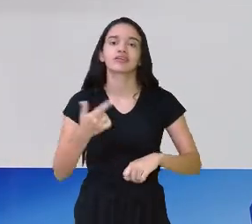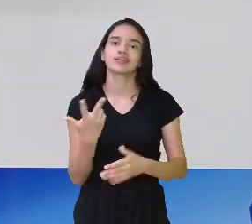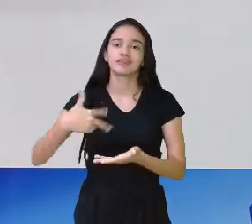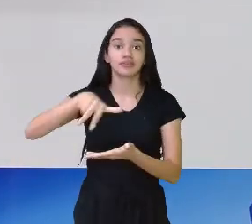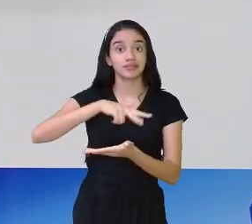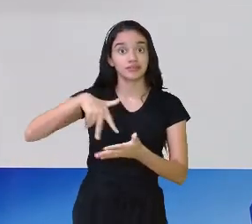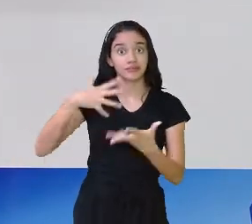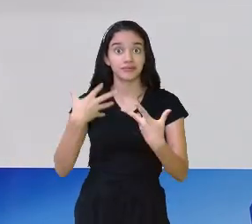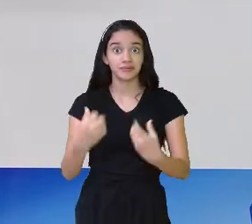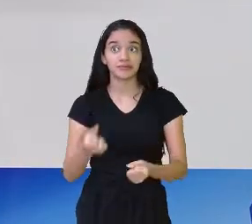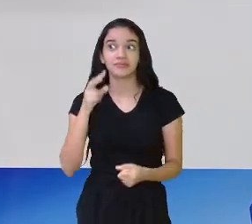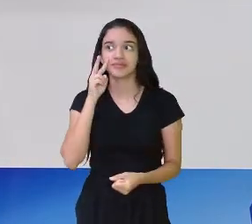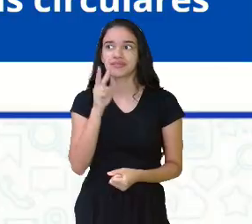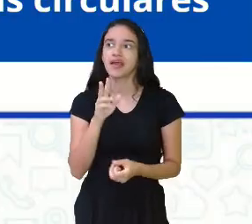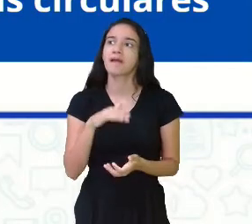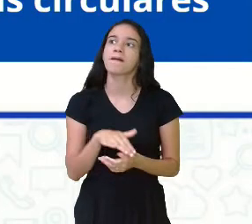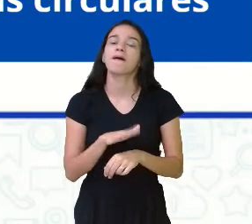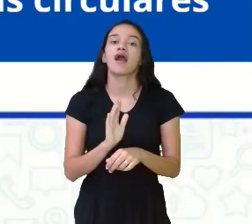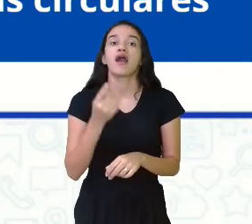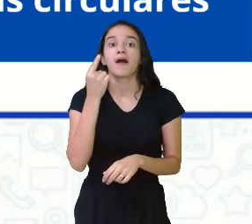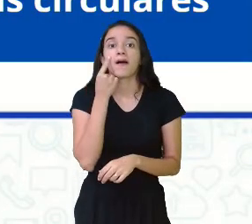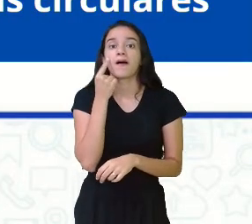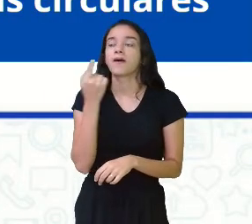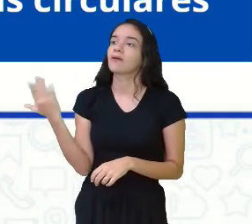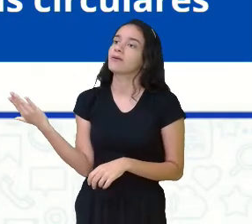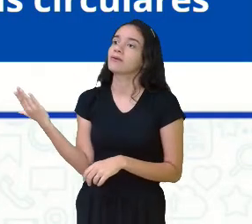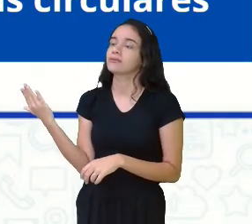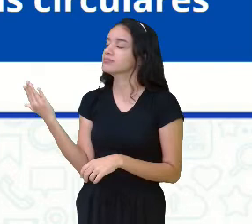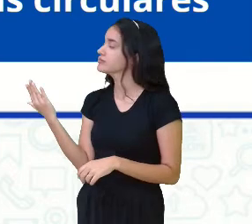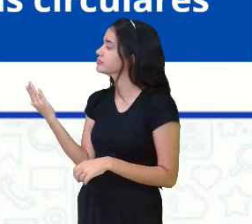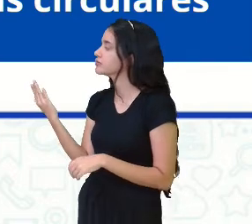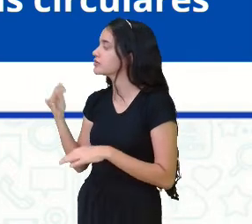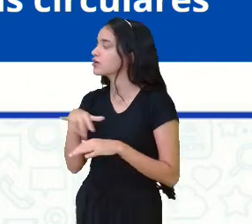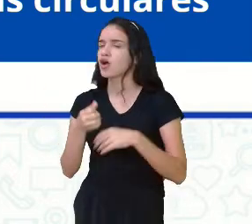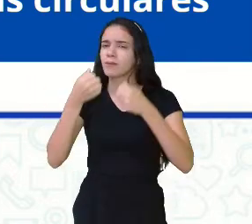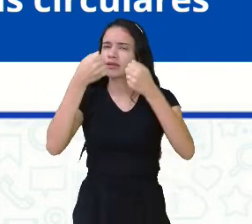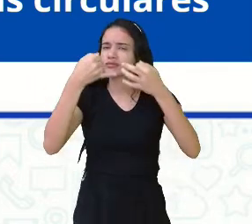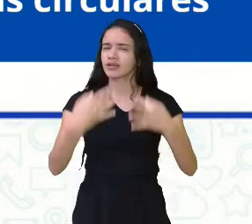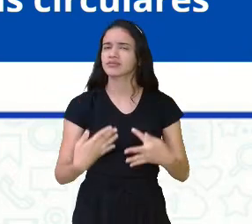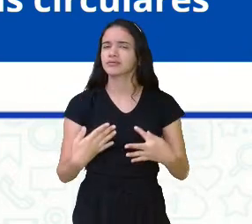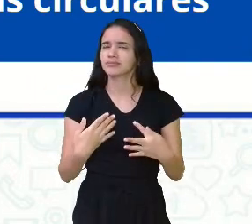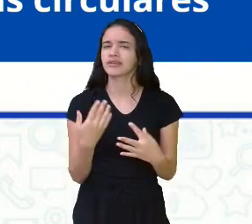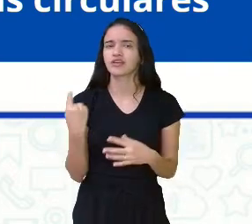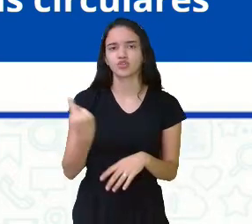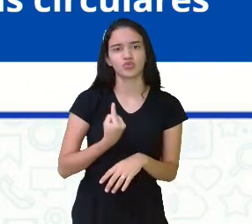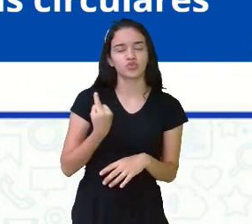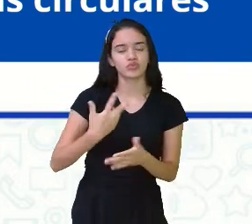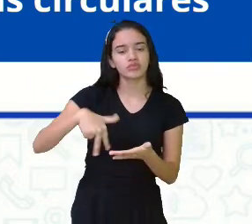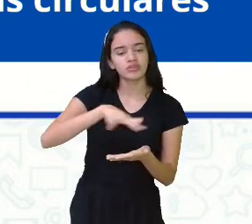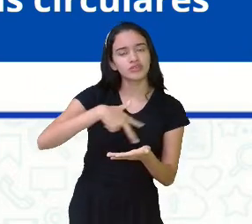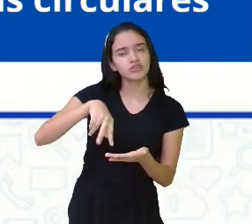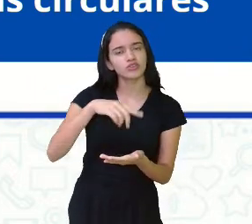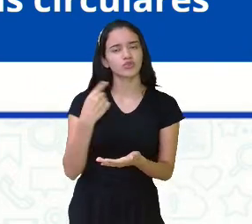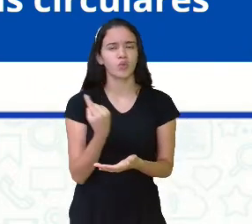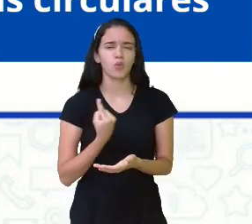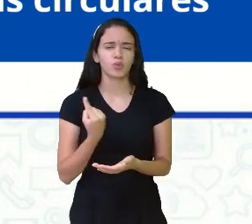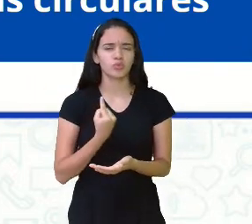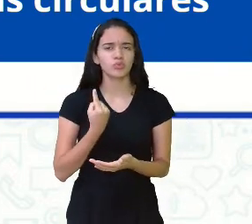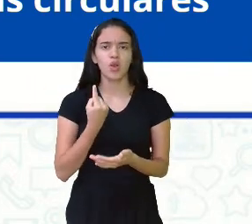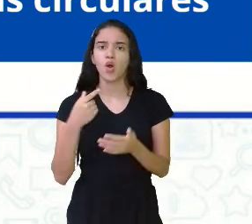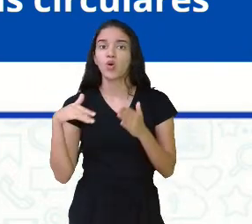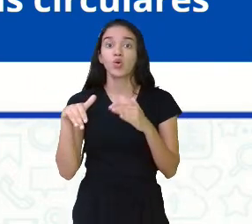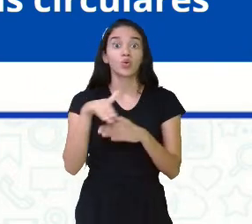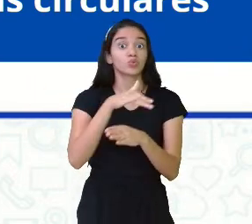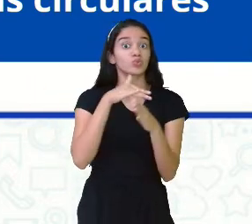dançar. Vamos ver um pouquinho mais? Aqui nas danças, como eu já falei, né? A dança solo é possível ser feita com